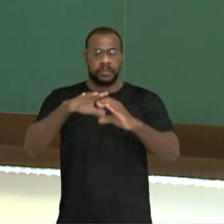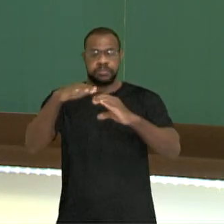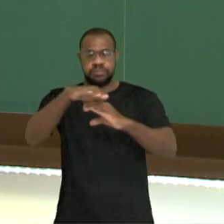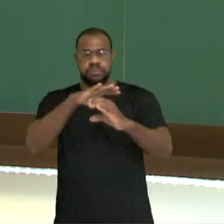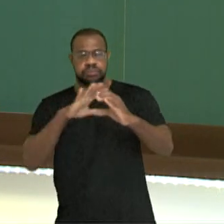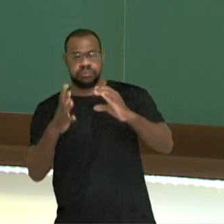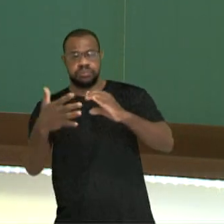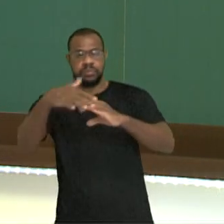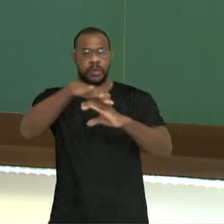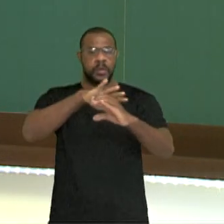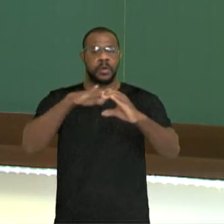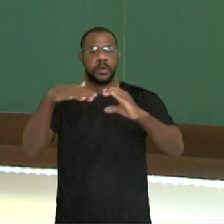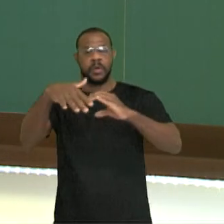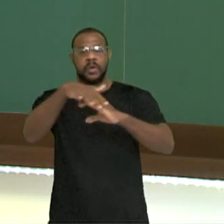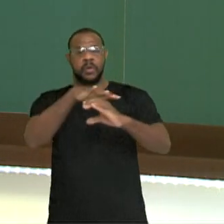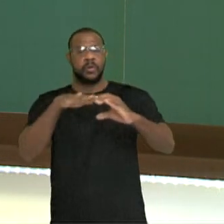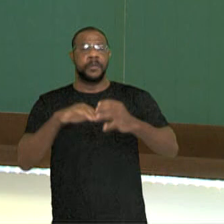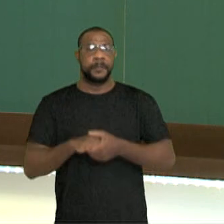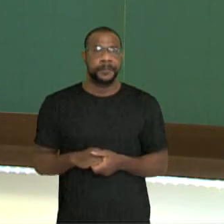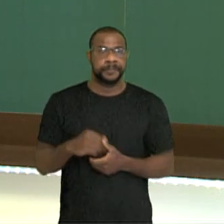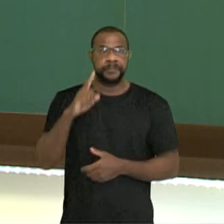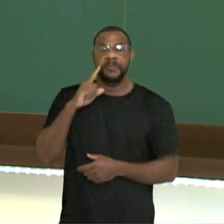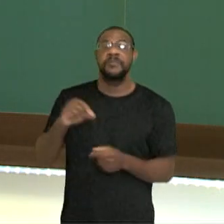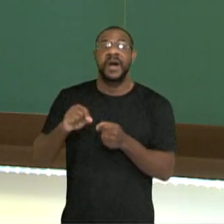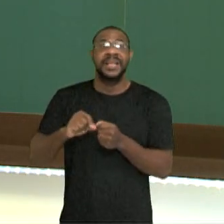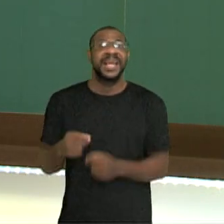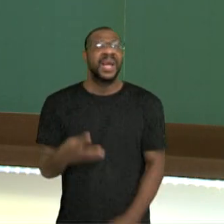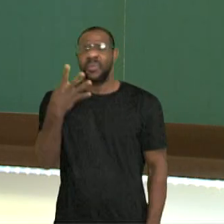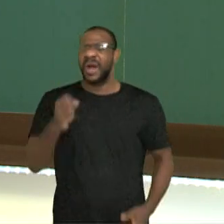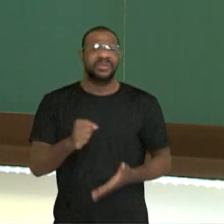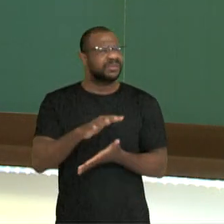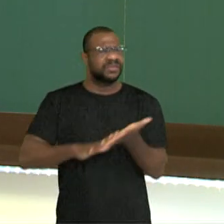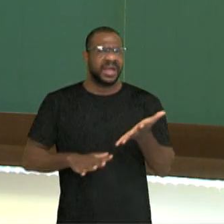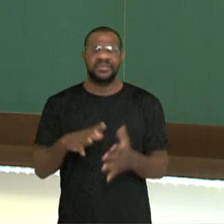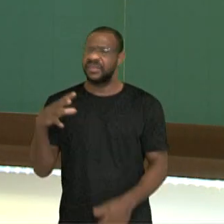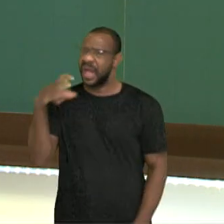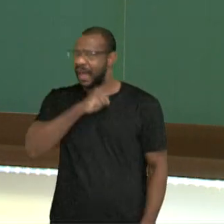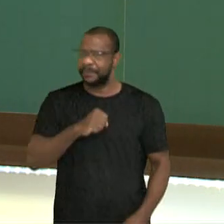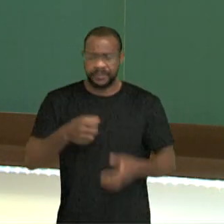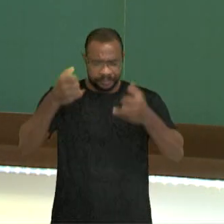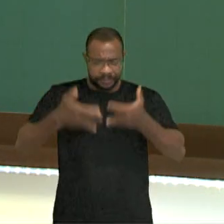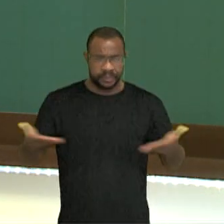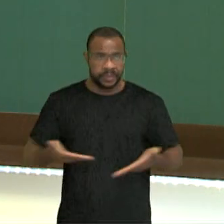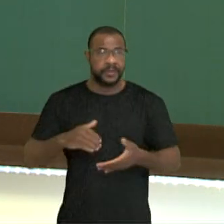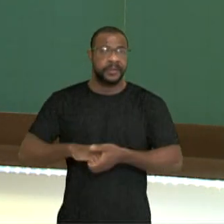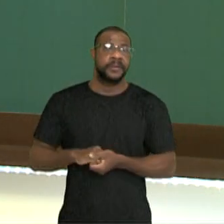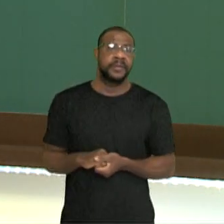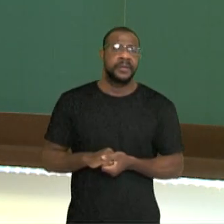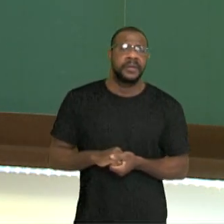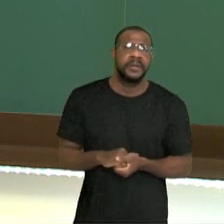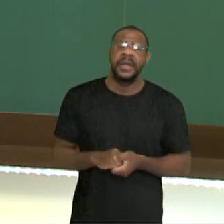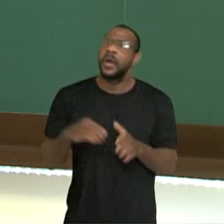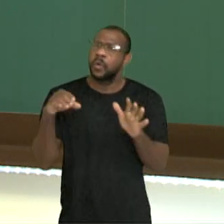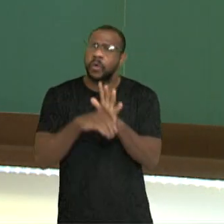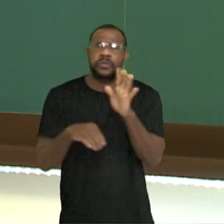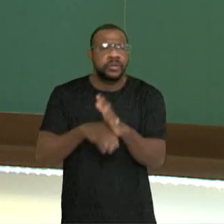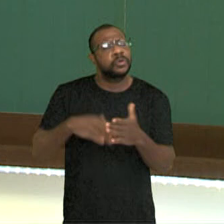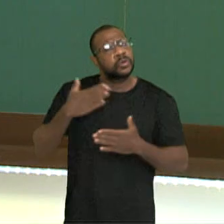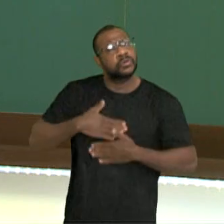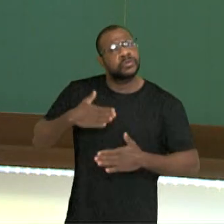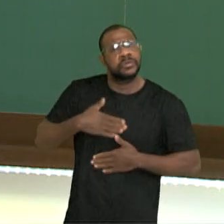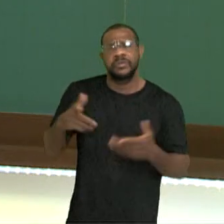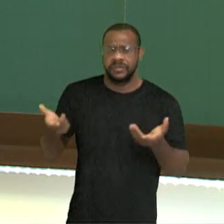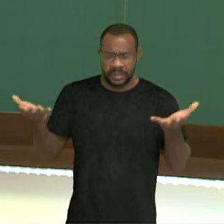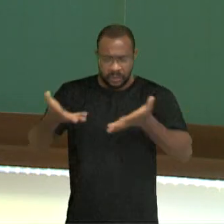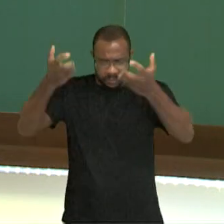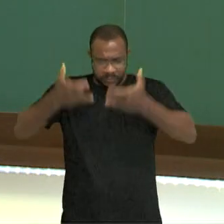nós vamos fazer hoje 4 exercícios, mas são exercícios muito rápidos para serem feitos. Então, são conceitos bem tranquilos a gente